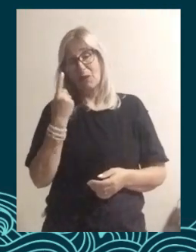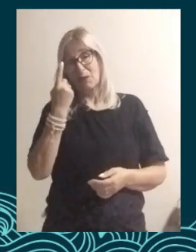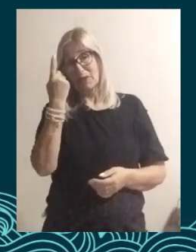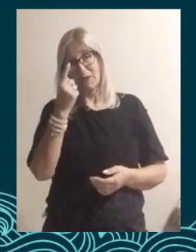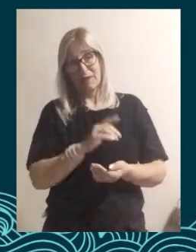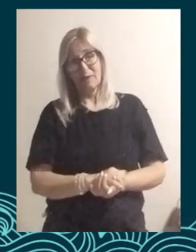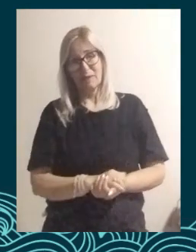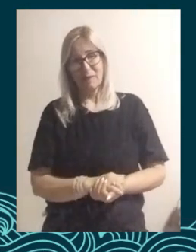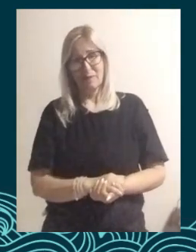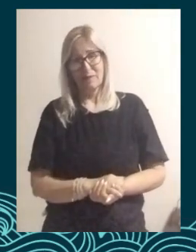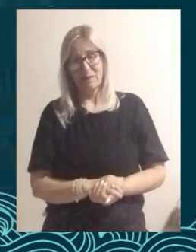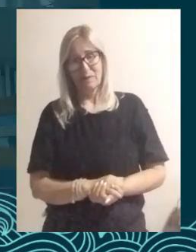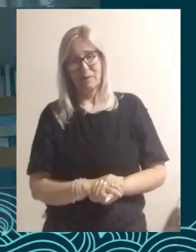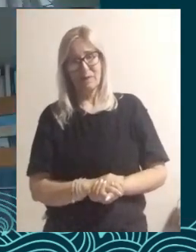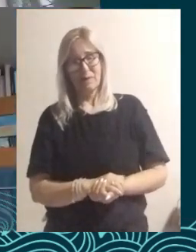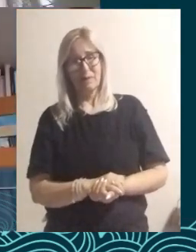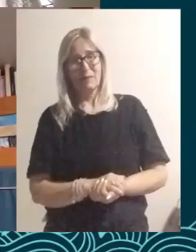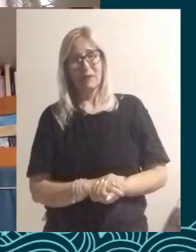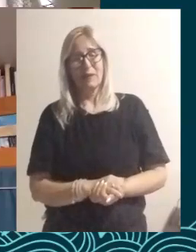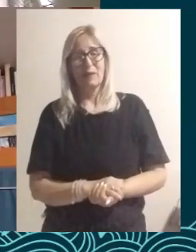vida é única.